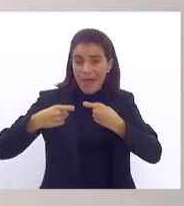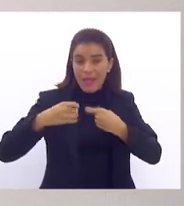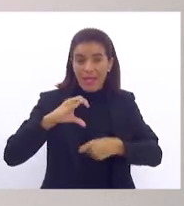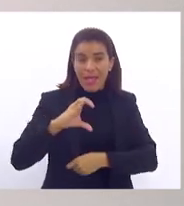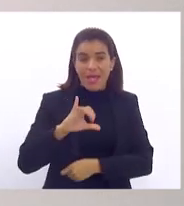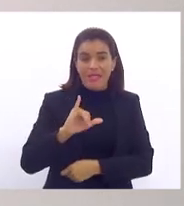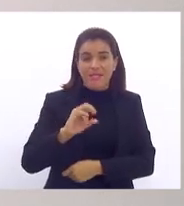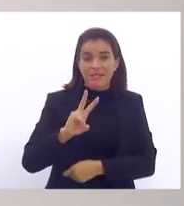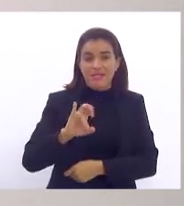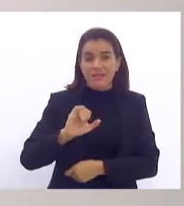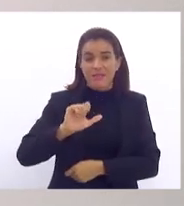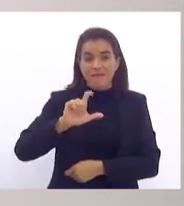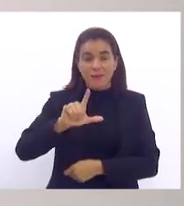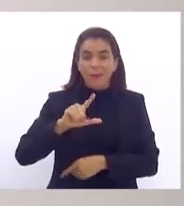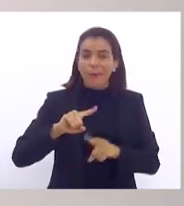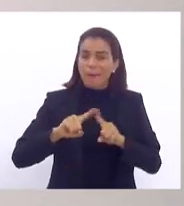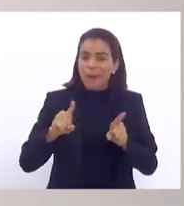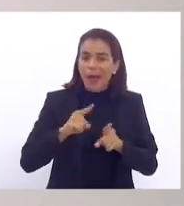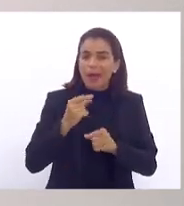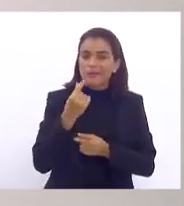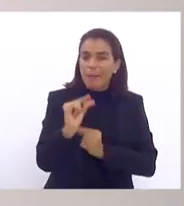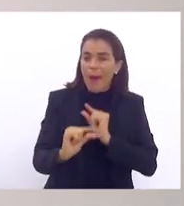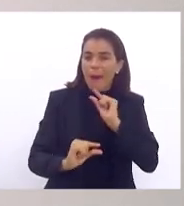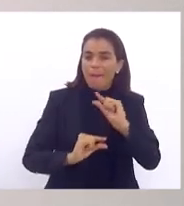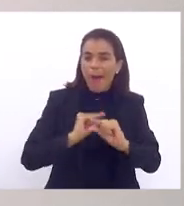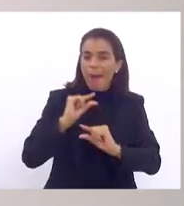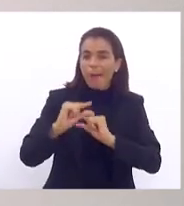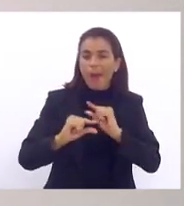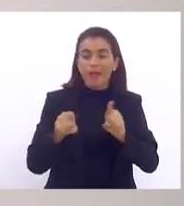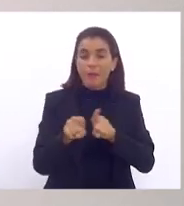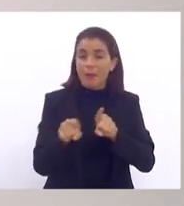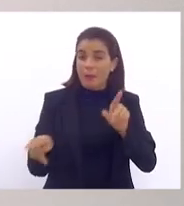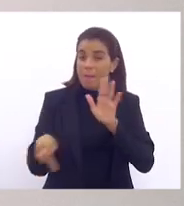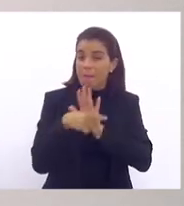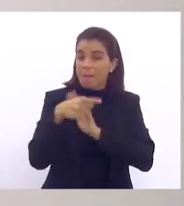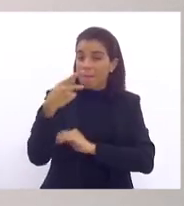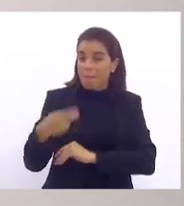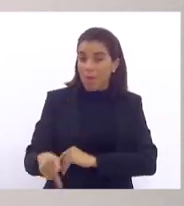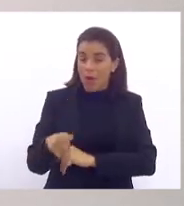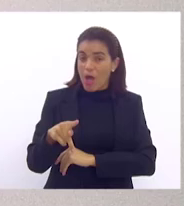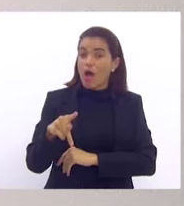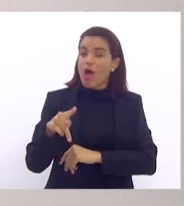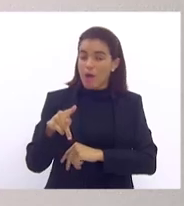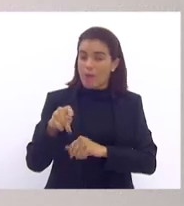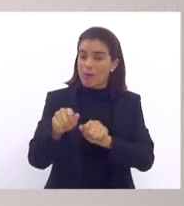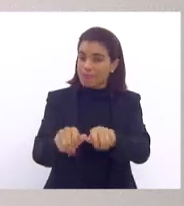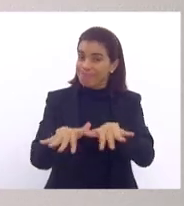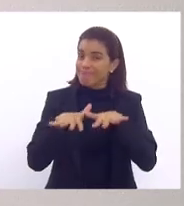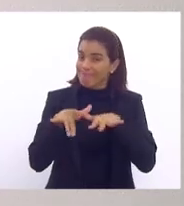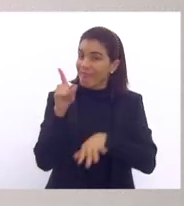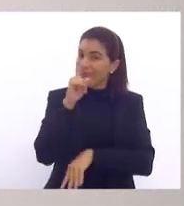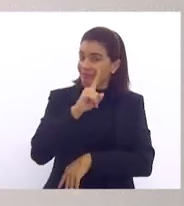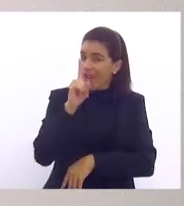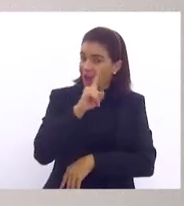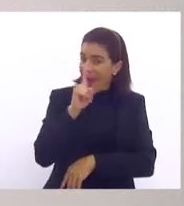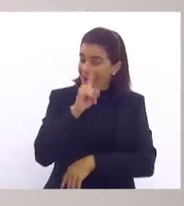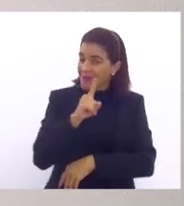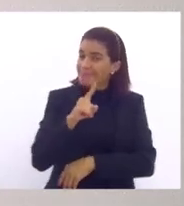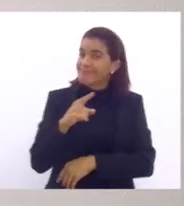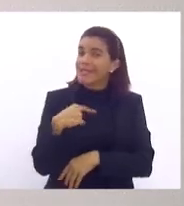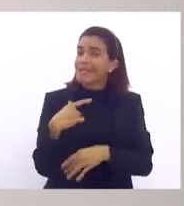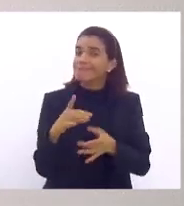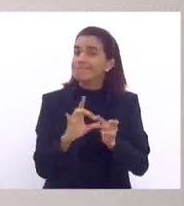se trata Mas aos poucos e por falha do próprio Parlamento que cedeu a